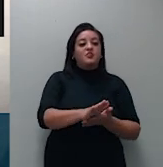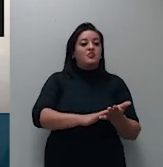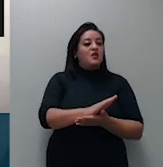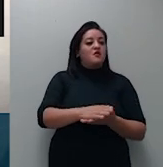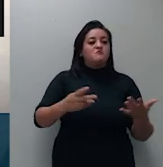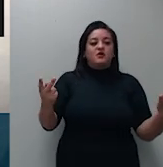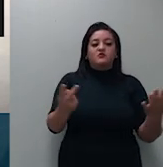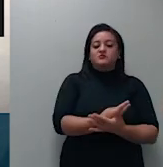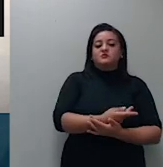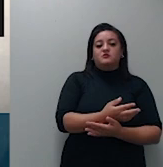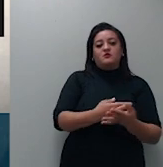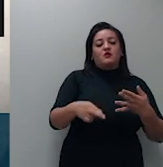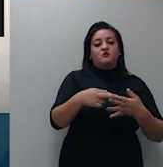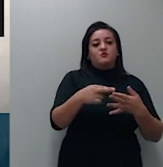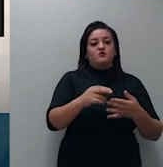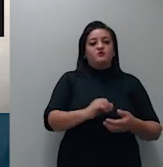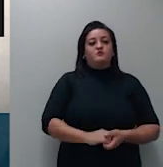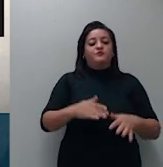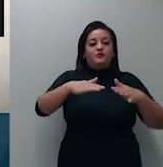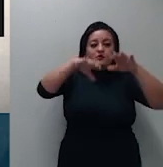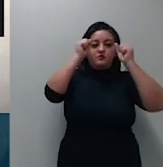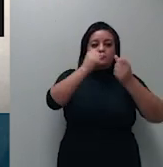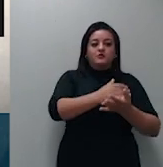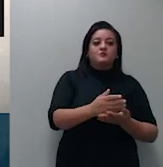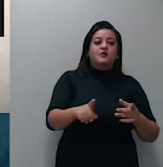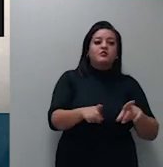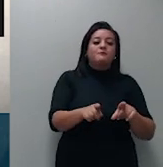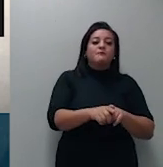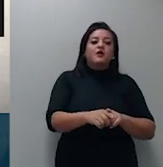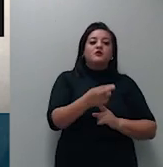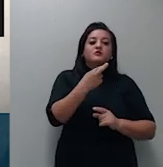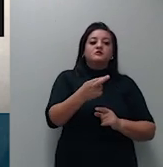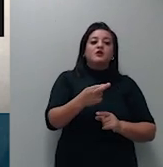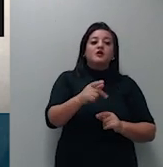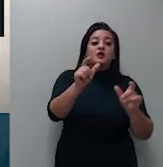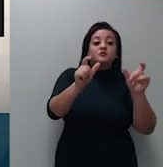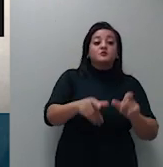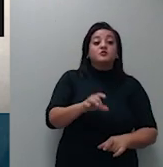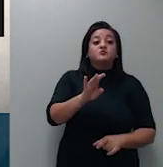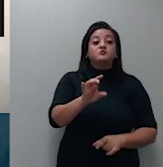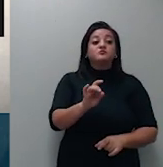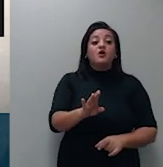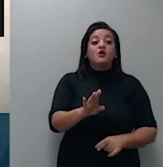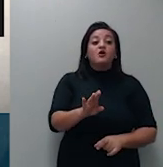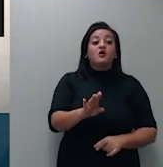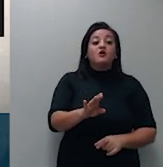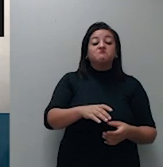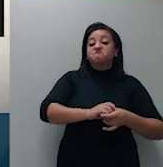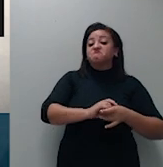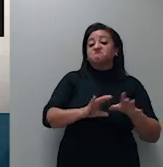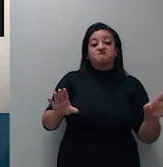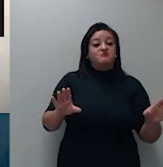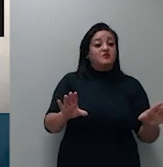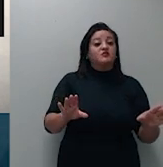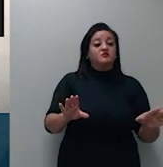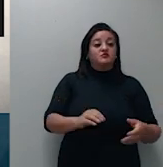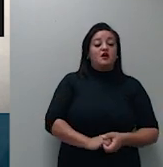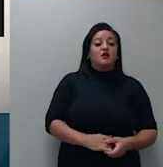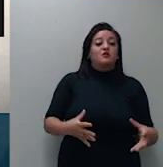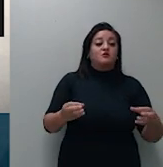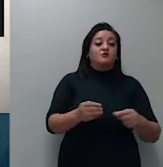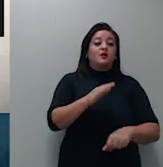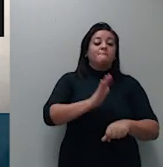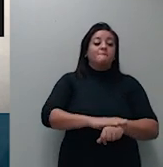nenhuma insurgência recursal tribunal de origem a por outros decorrentes simplesmente deixaram